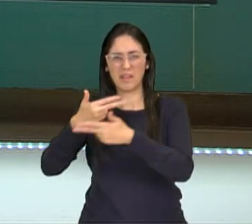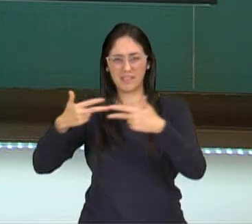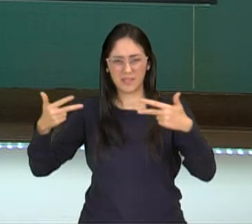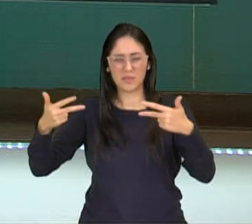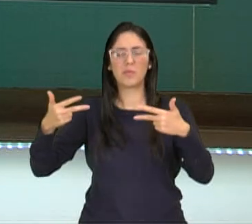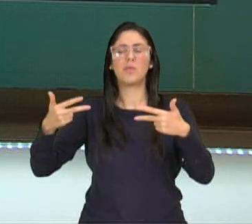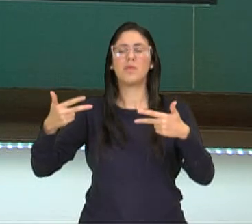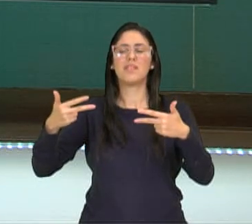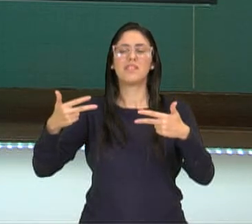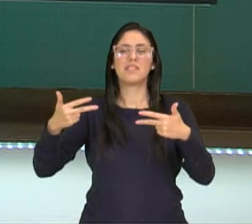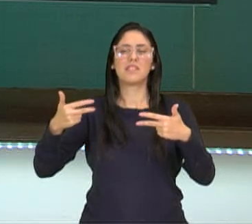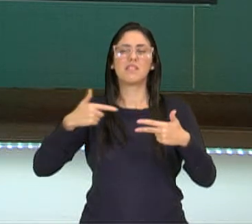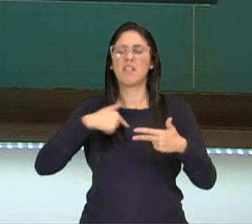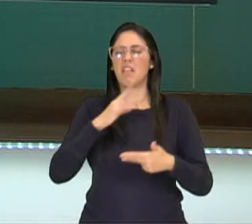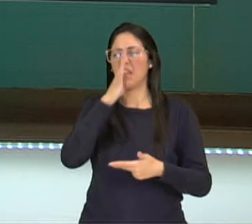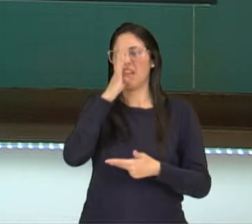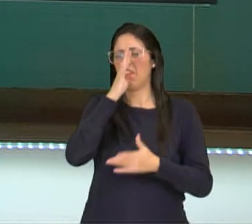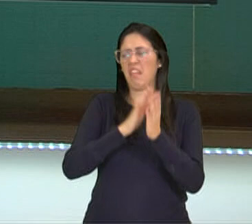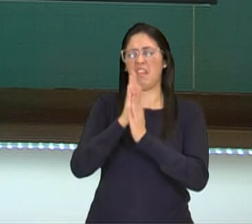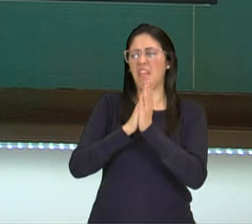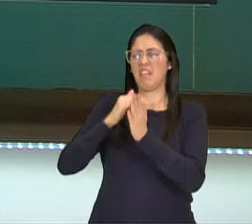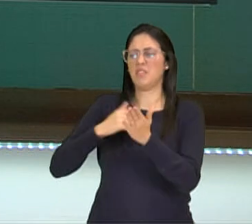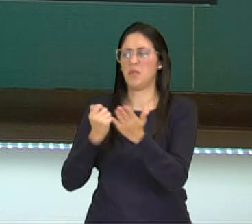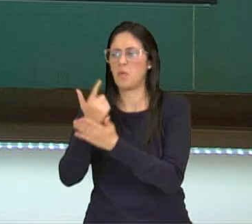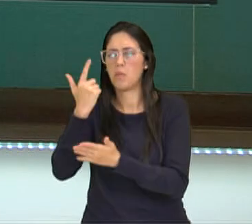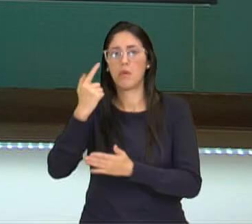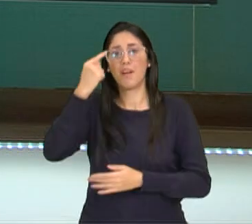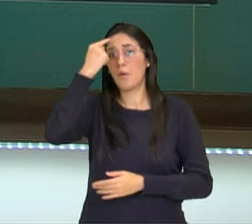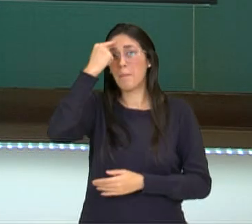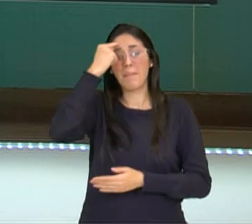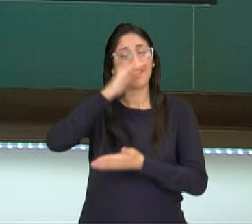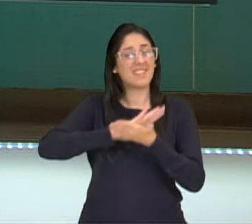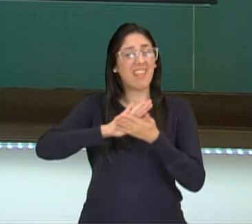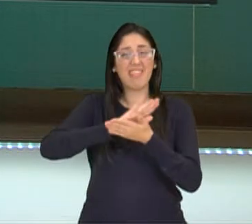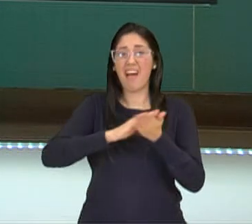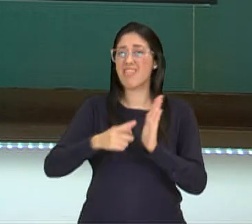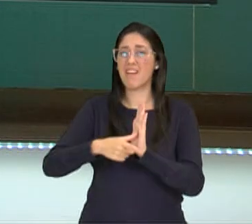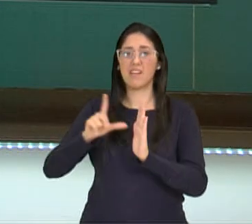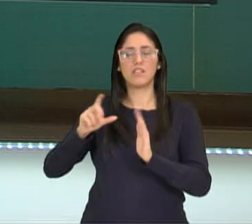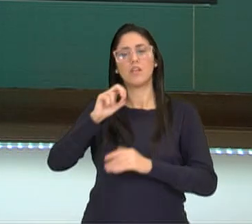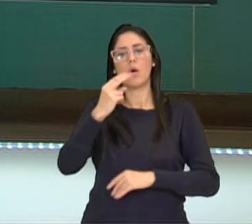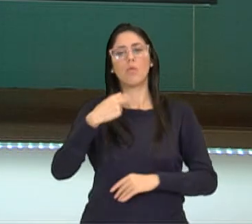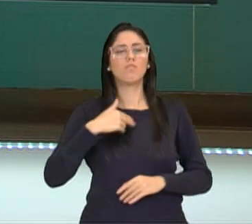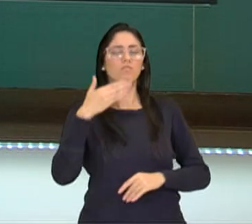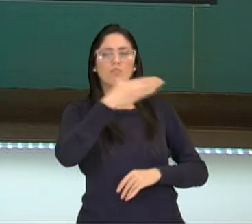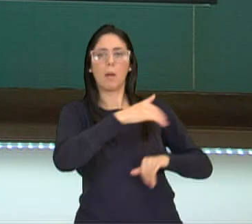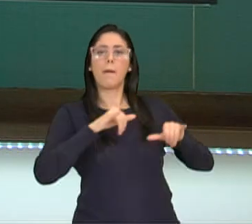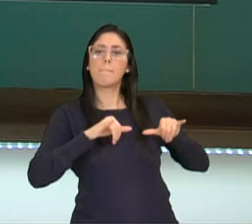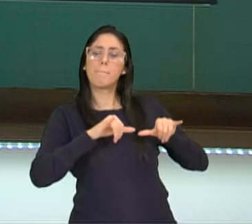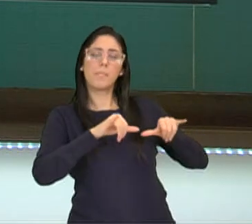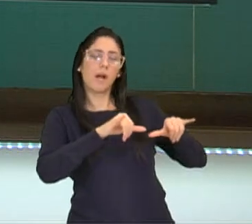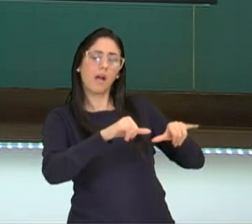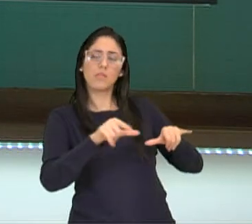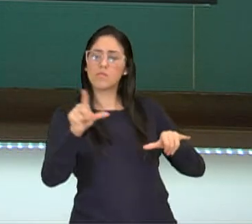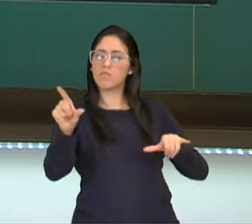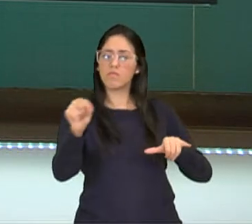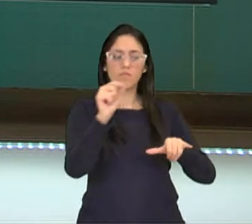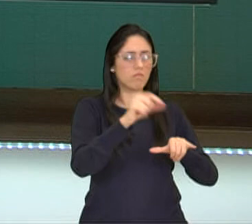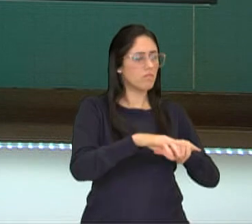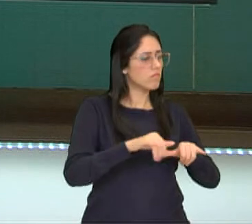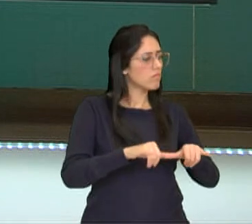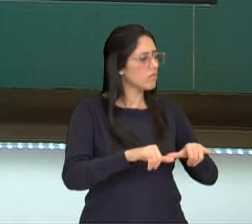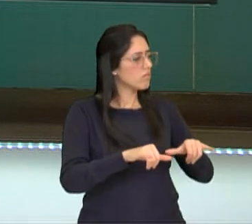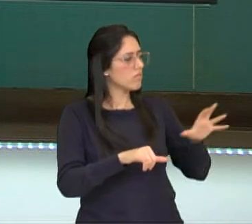impulso, não pensa na compra. Ou vai até no supermercado, tem uma lista de compra e vai olhando, eu desejo